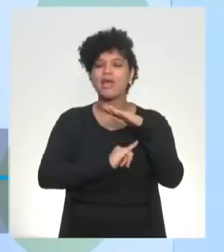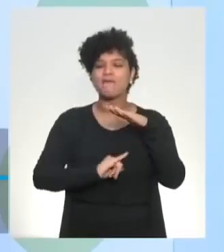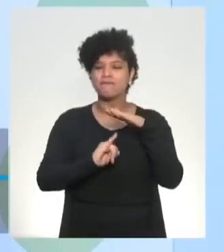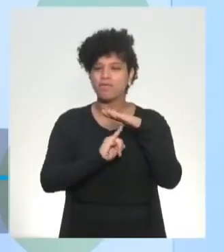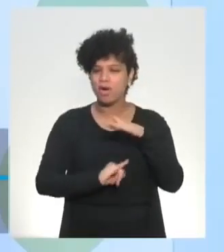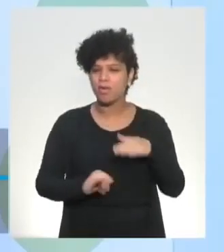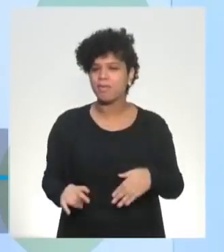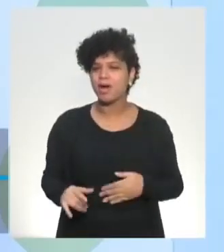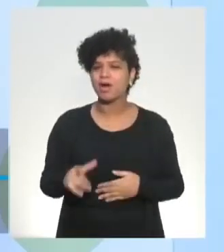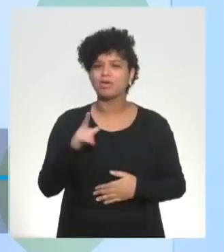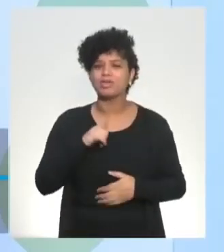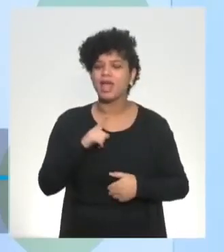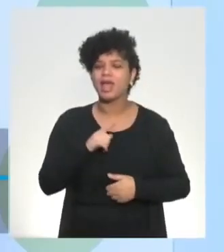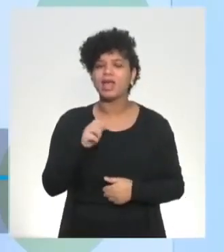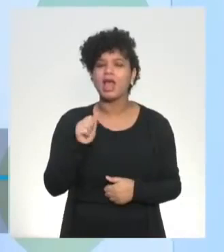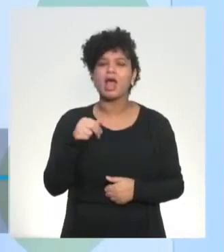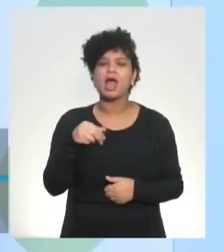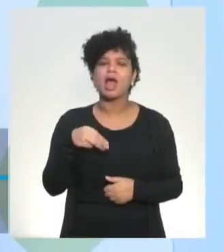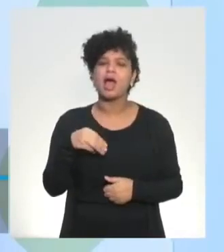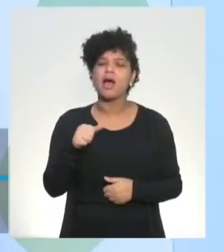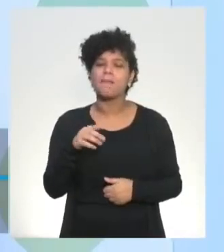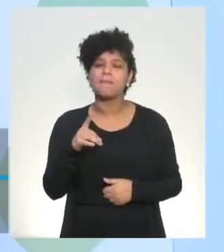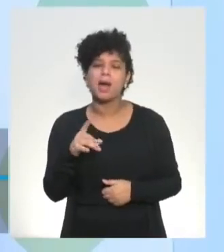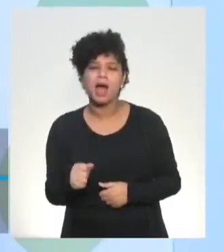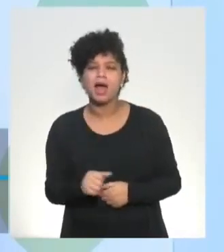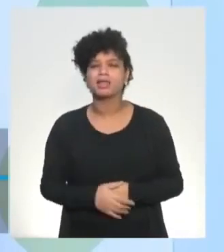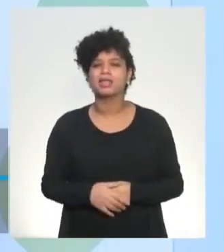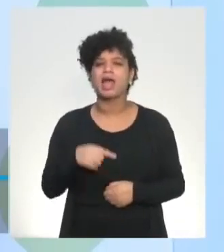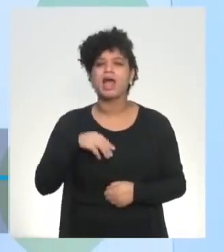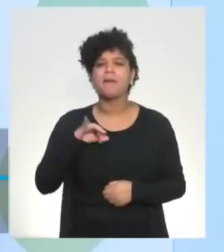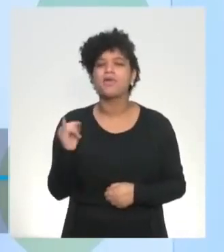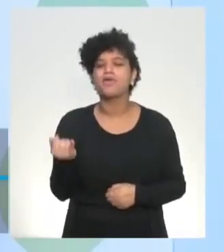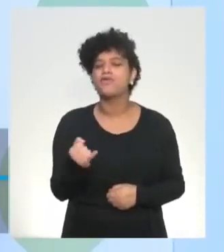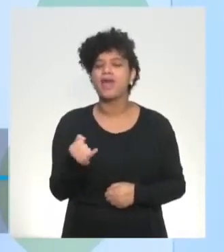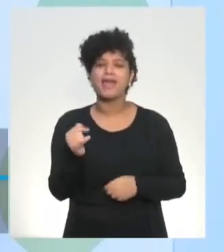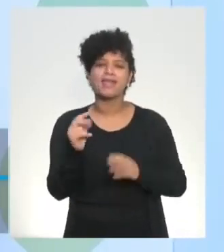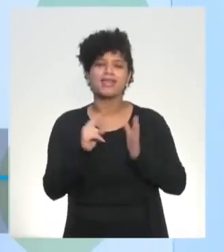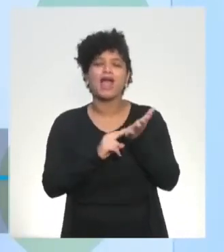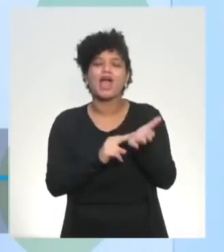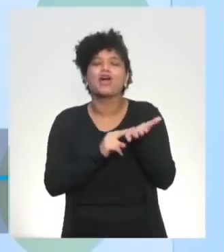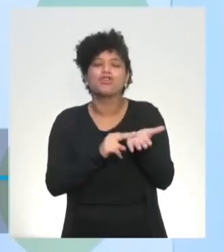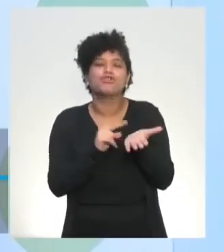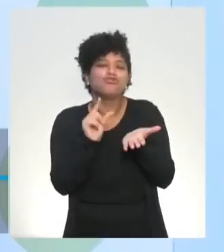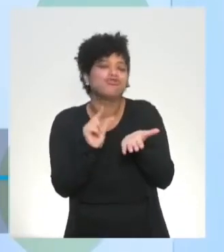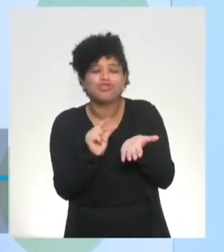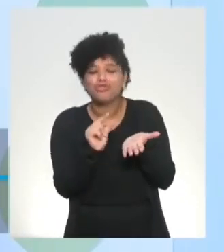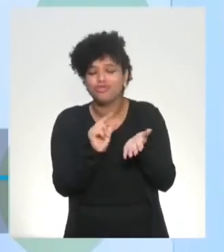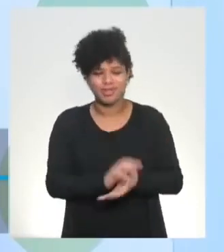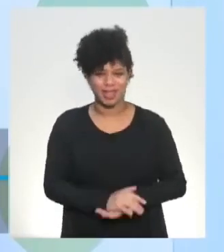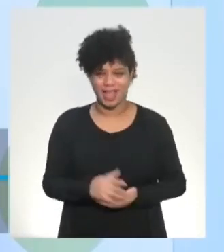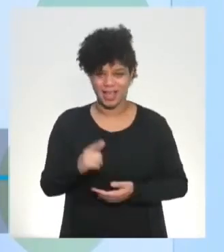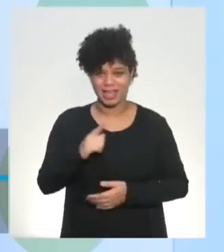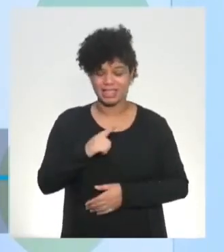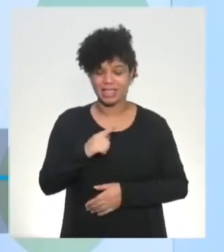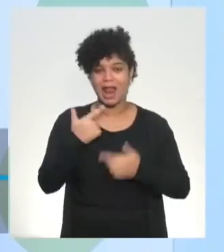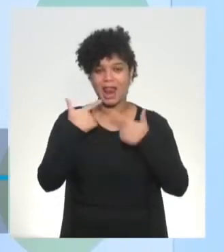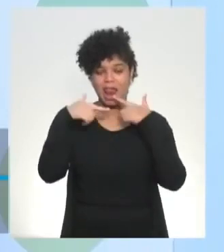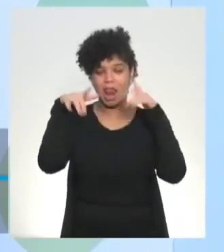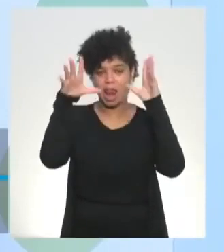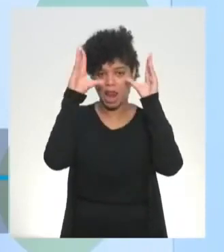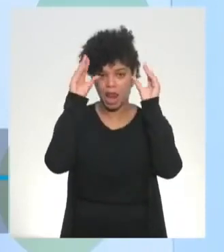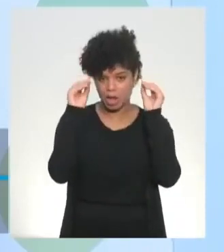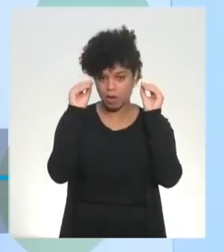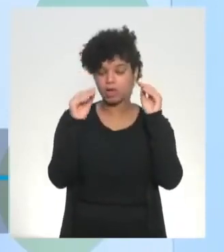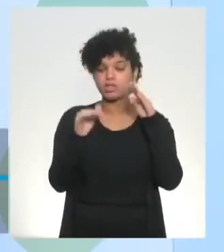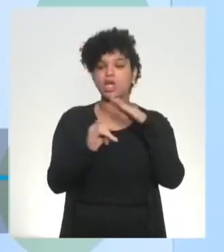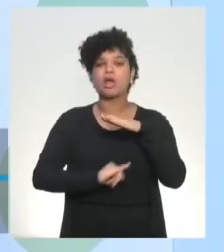fala apertadinho, né? Aqui ela fala, aproveita essa cartinha, né? Então tem uma linguagem mais impessoal,